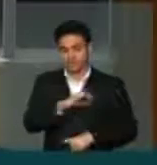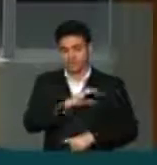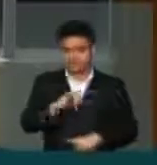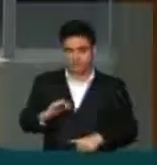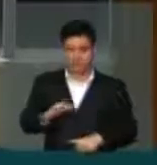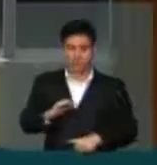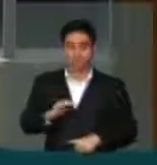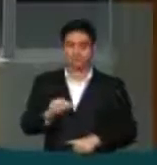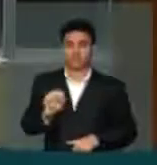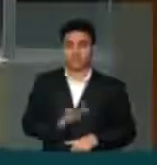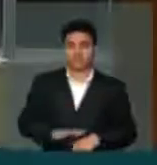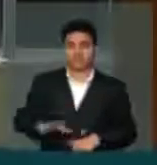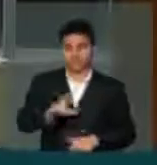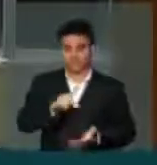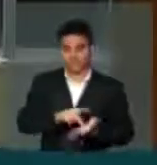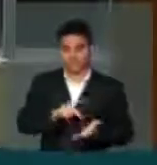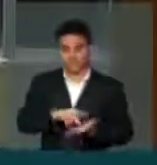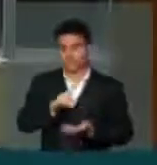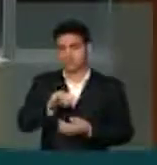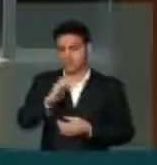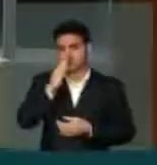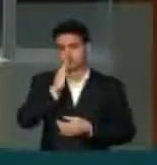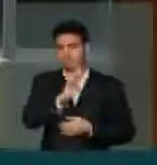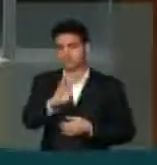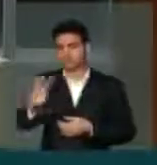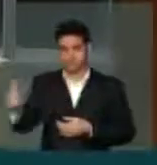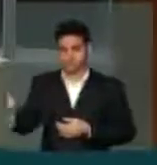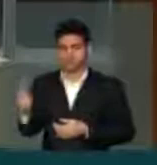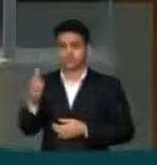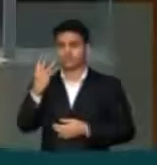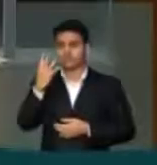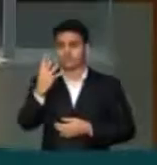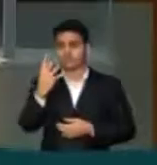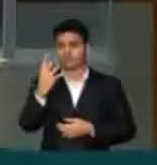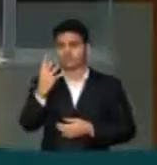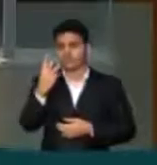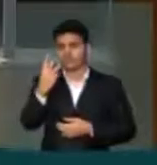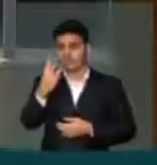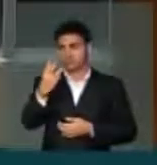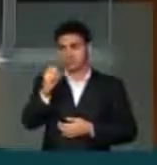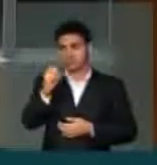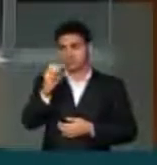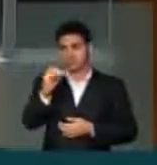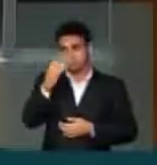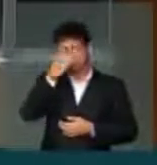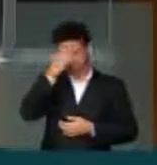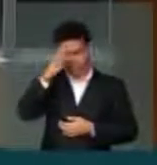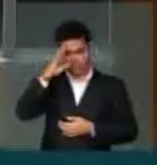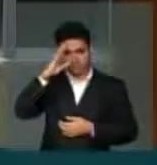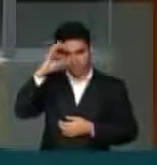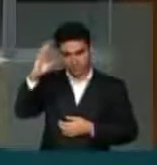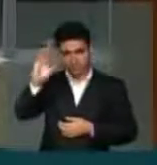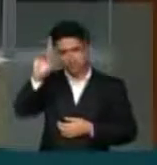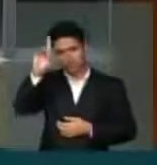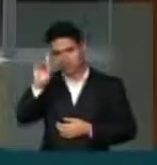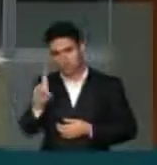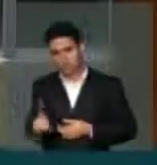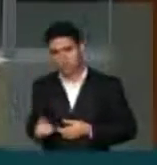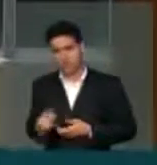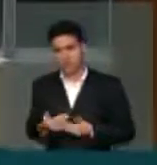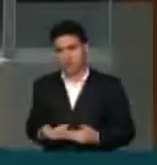da Verdade, que vai incriminar pelo menos 380 militares, dirigentes,